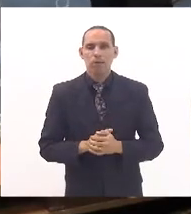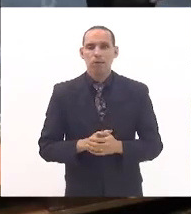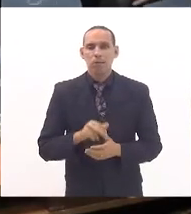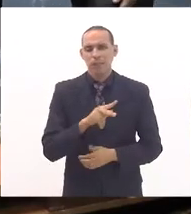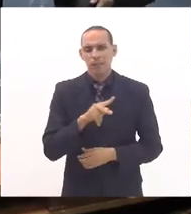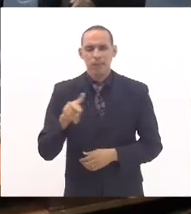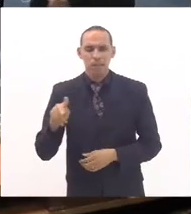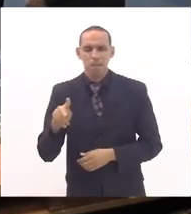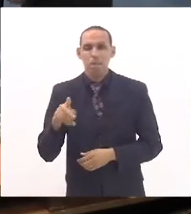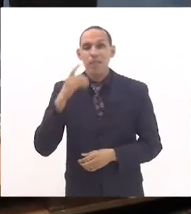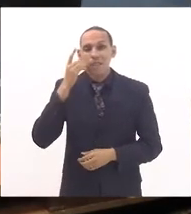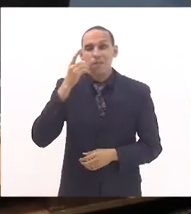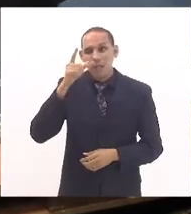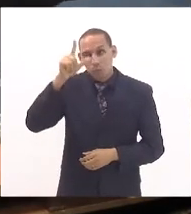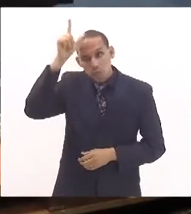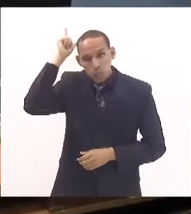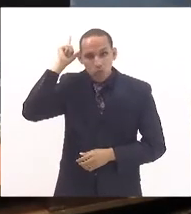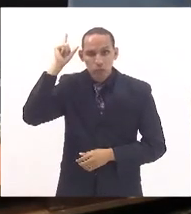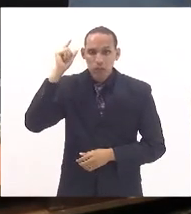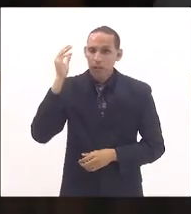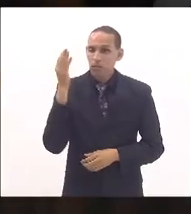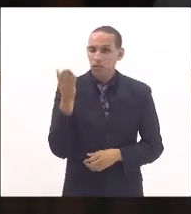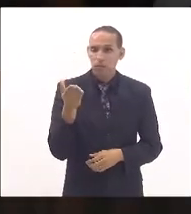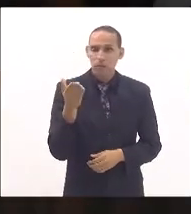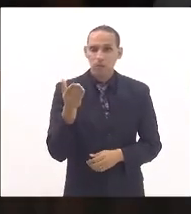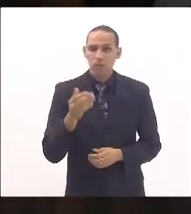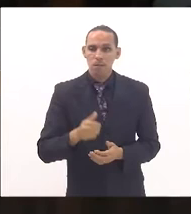Presidente. Mas, deputado Luiz, Vossa Excelência